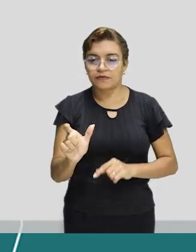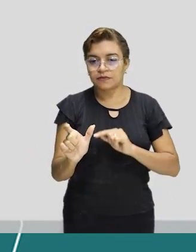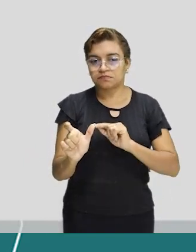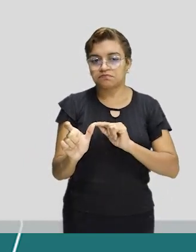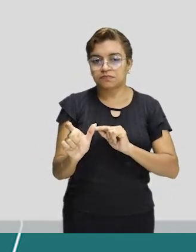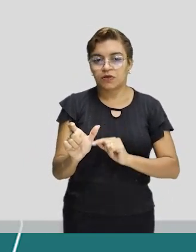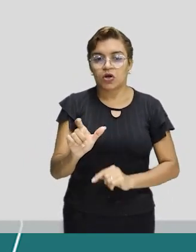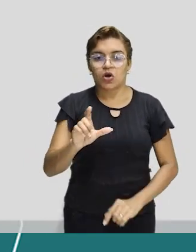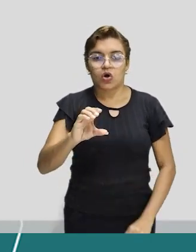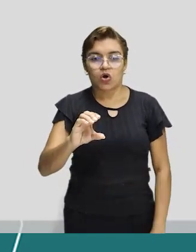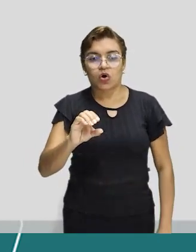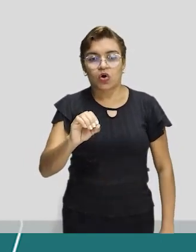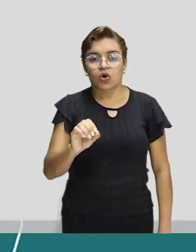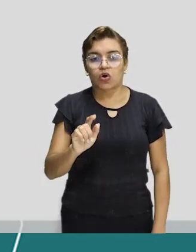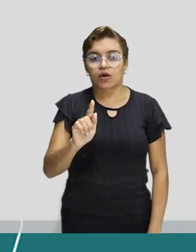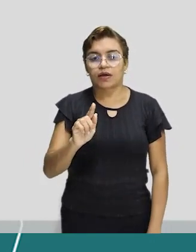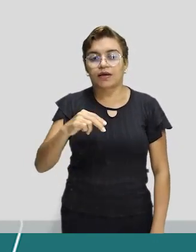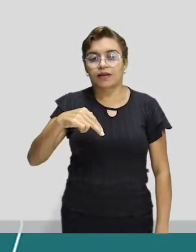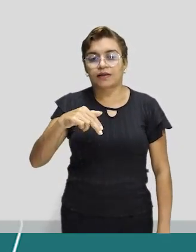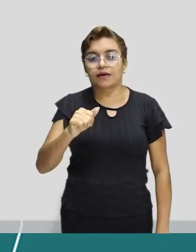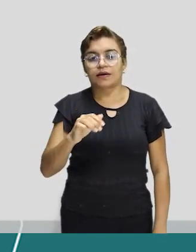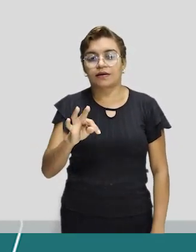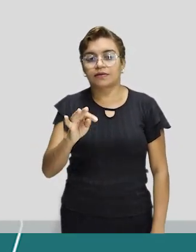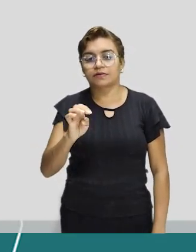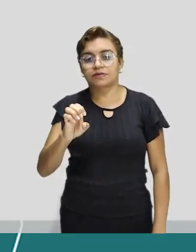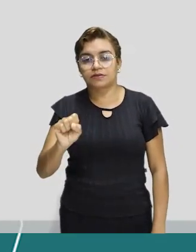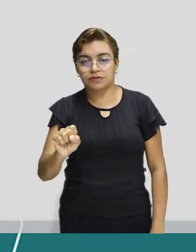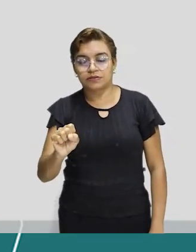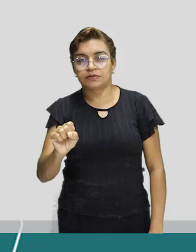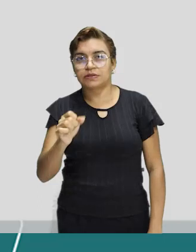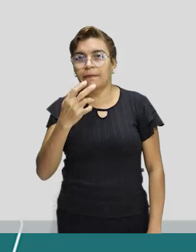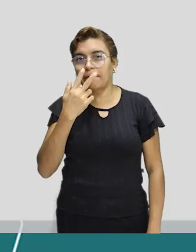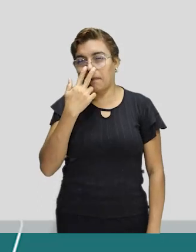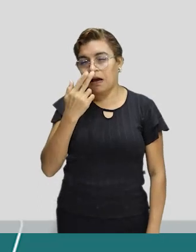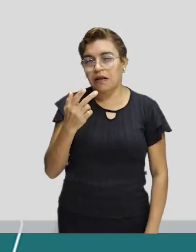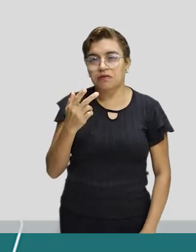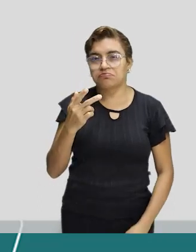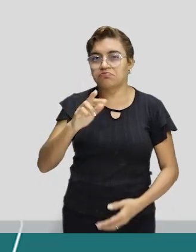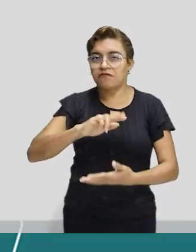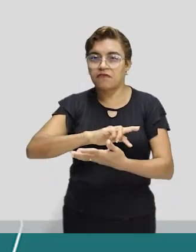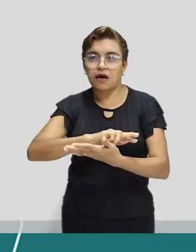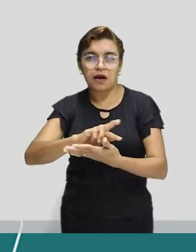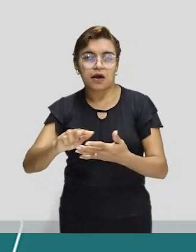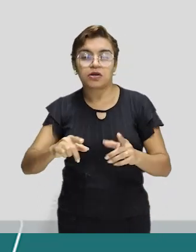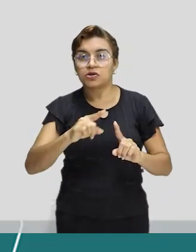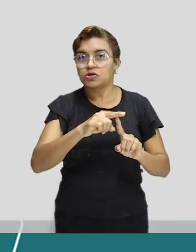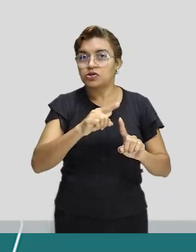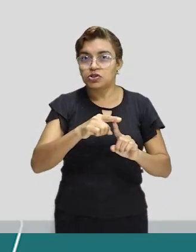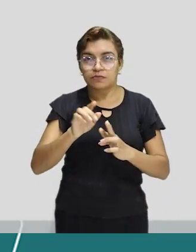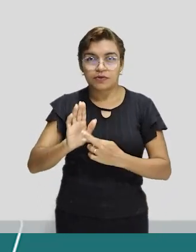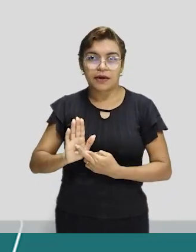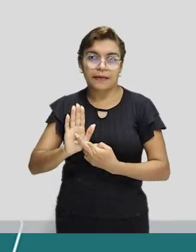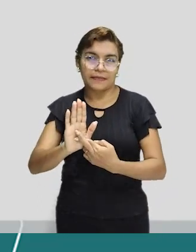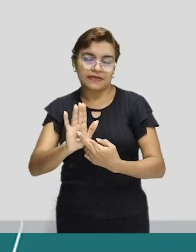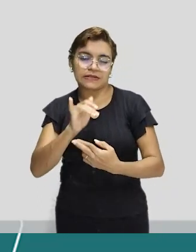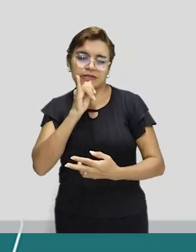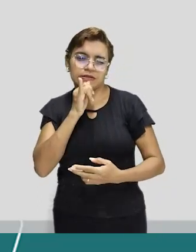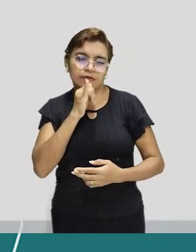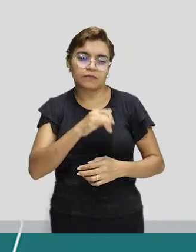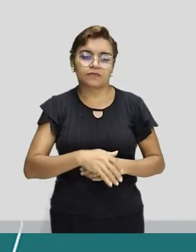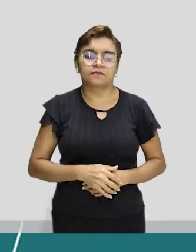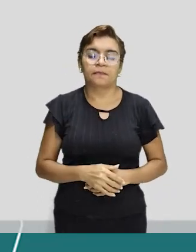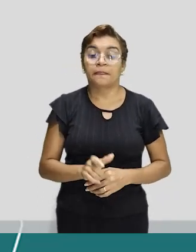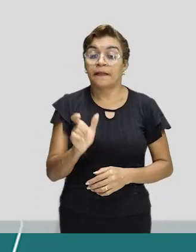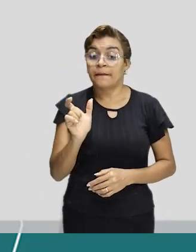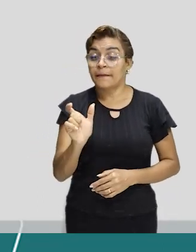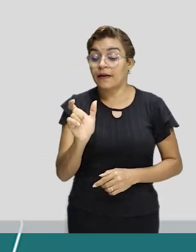palavras cognatas, palavras amigas, palavras transparentes. Tudo isso representa a mesma coisa. São